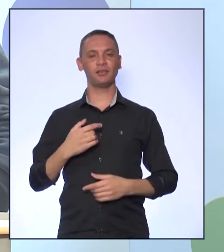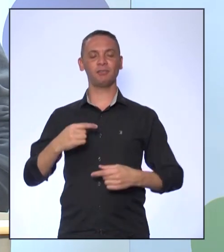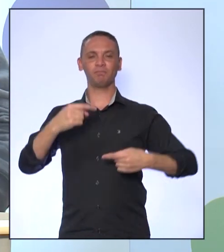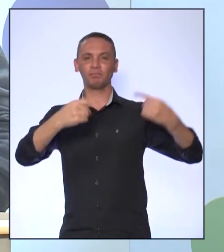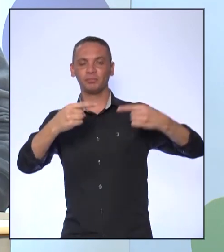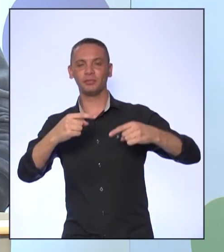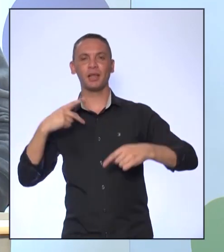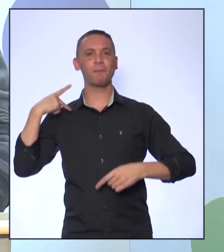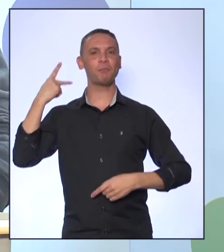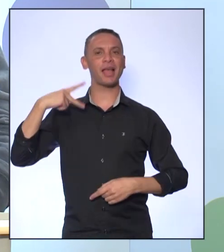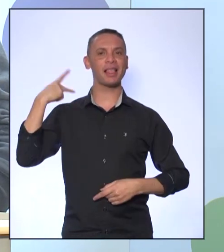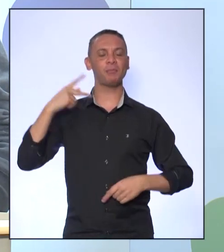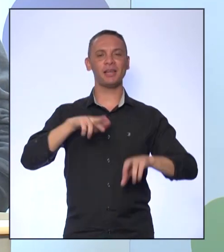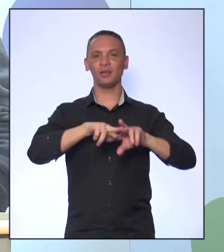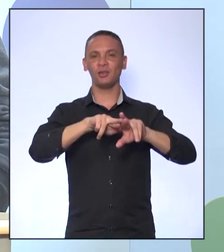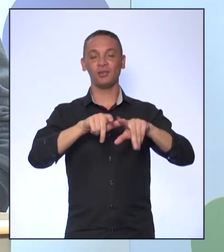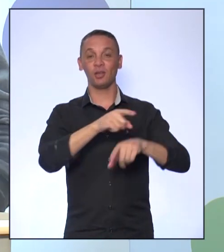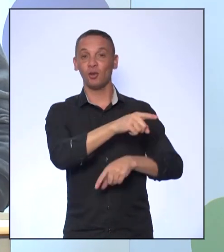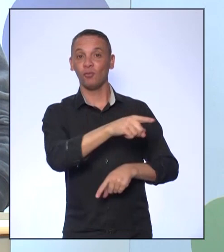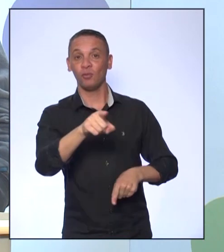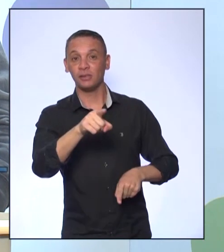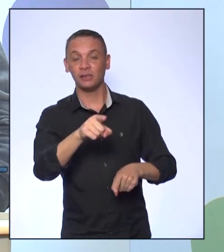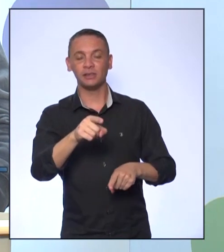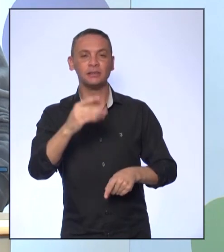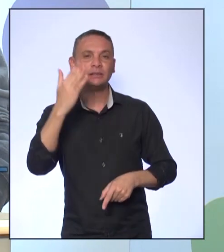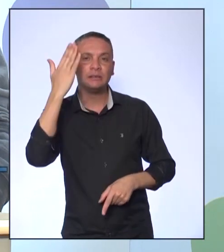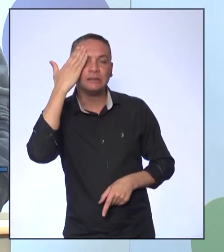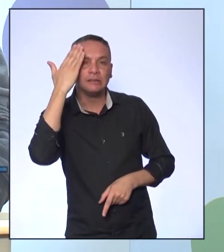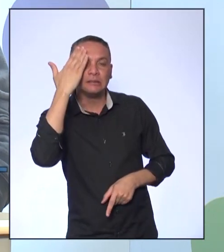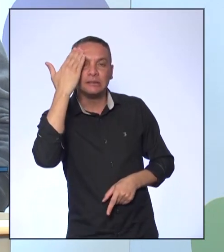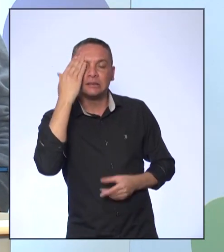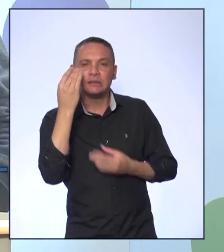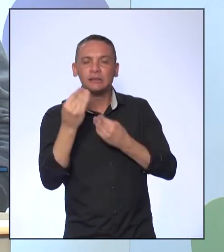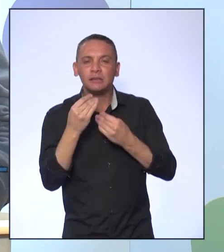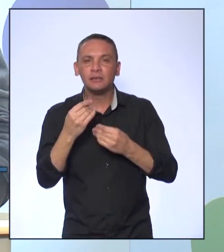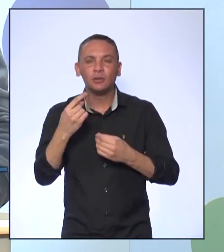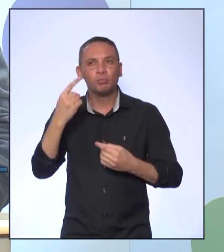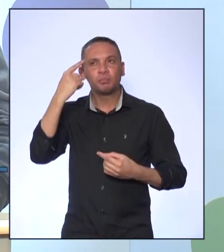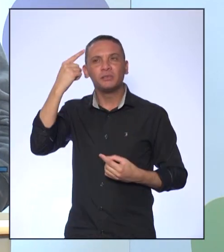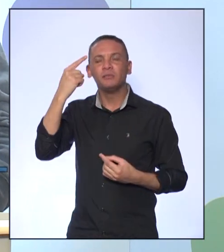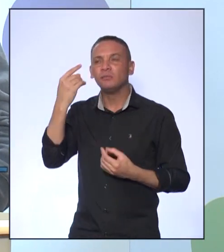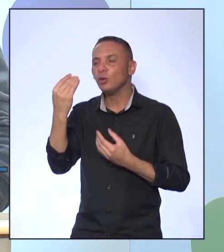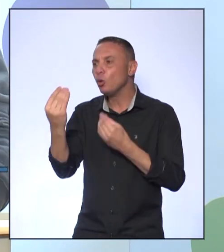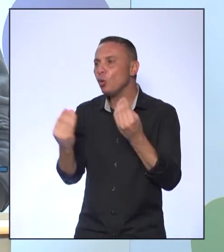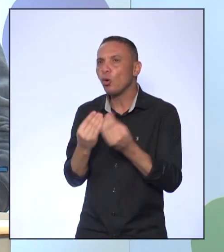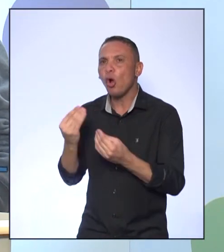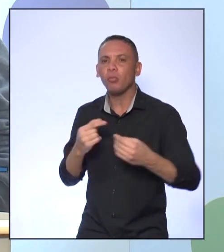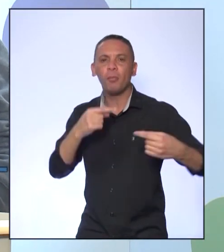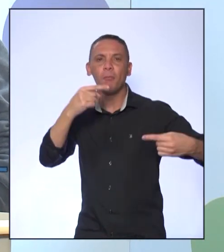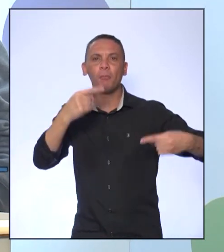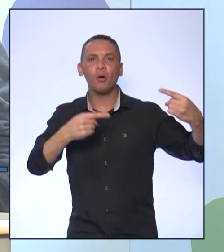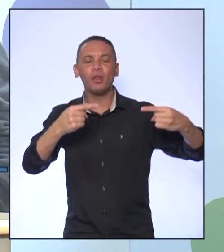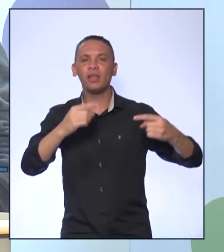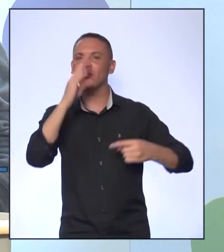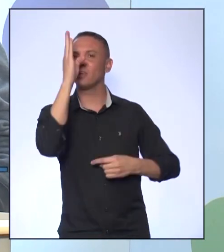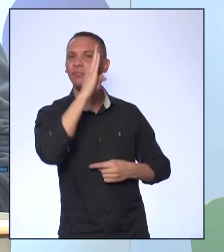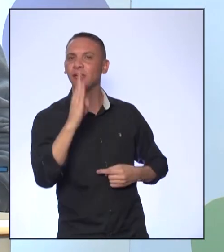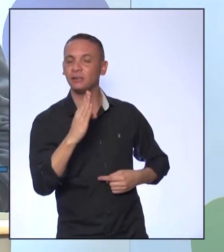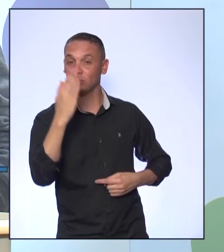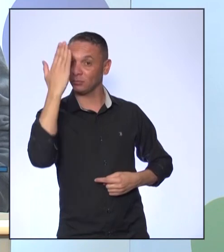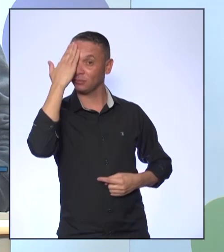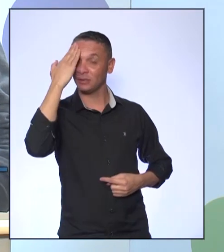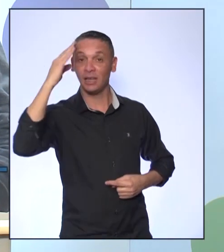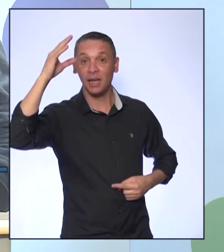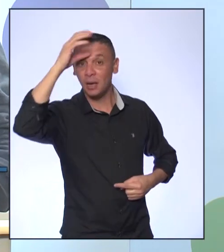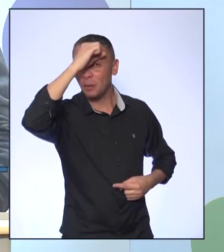do parlamento, vocês acabam tendo um pouco da ideia do que é a questão política aqui no Brasil, né, professor? Então,